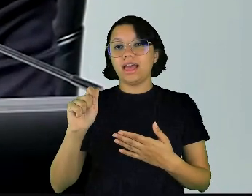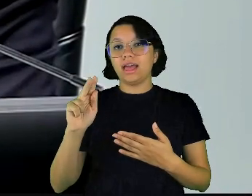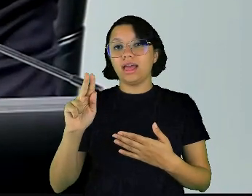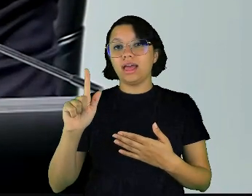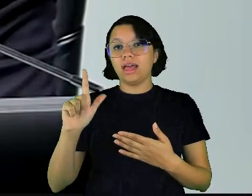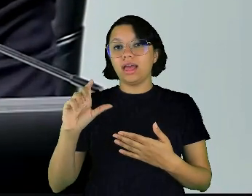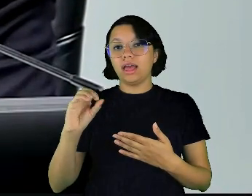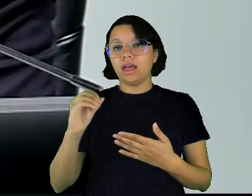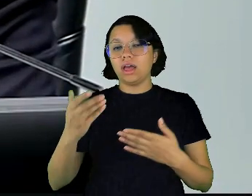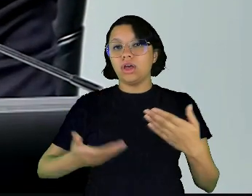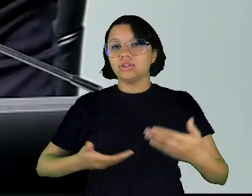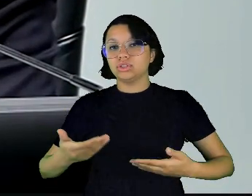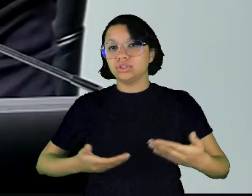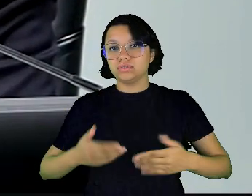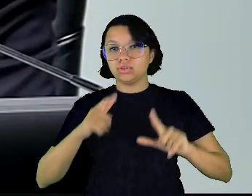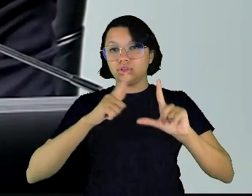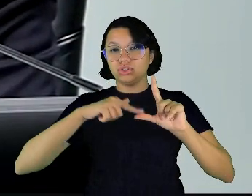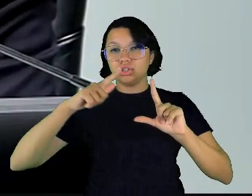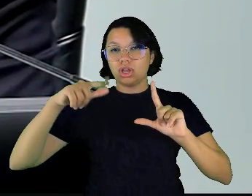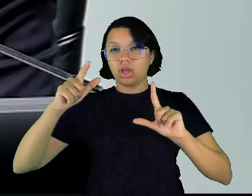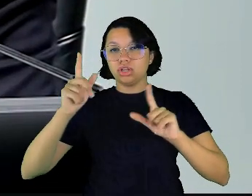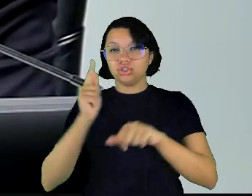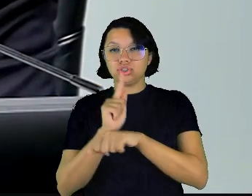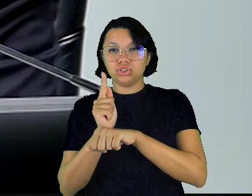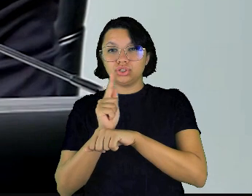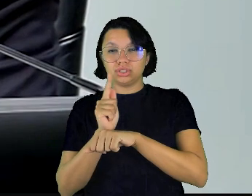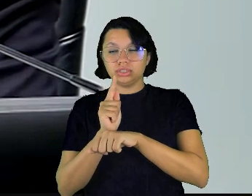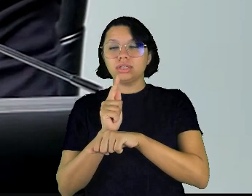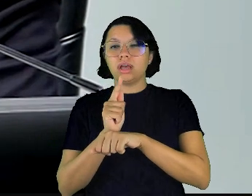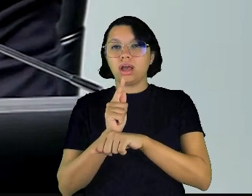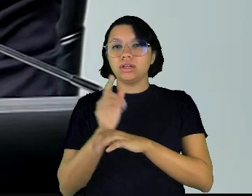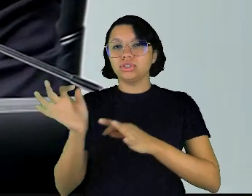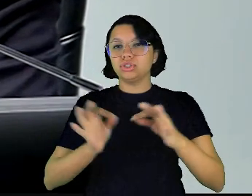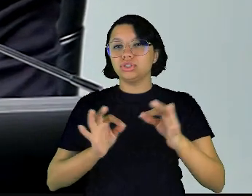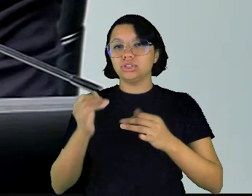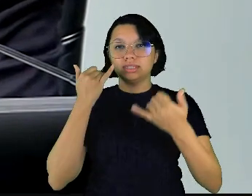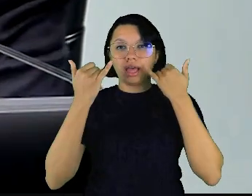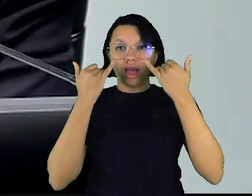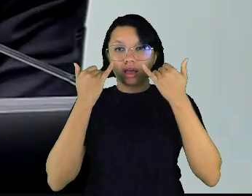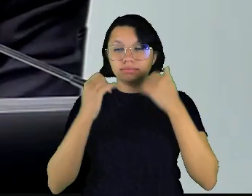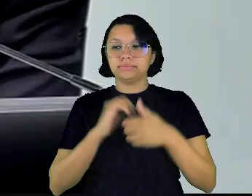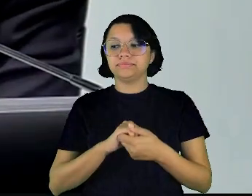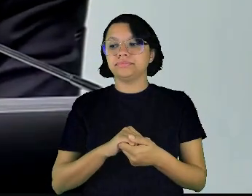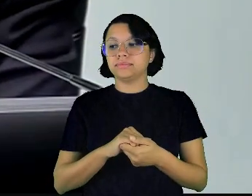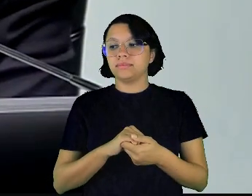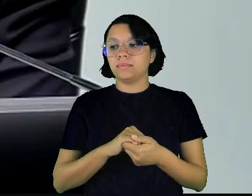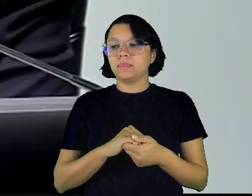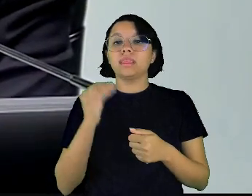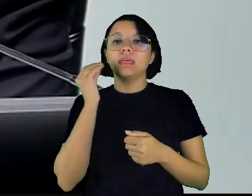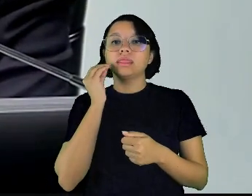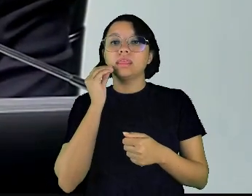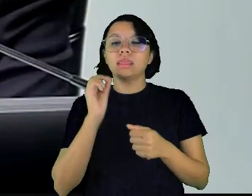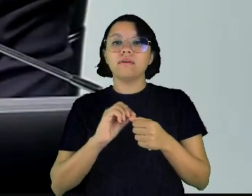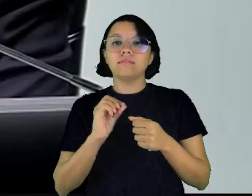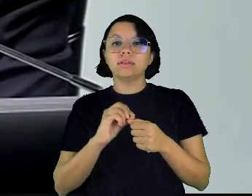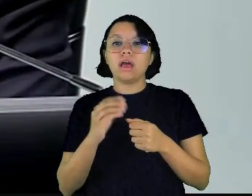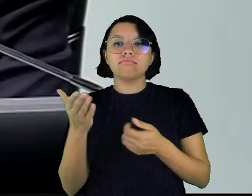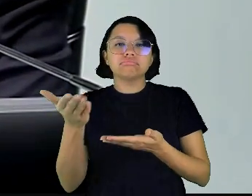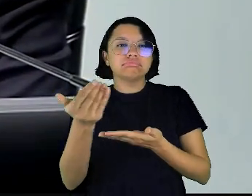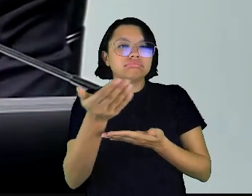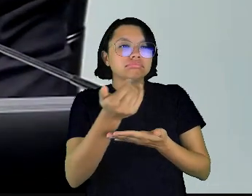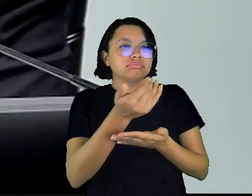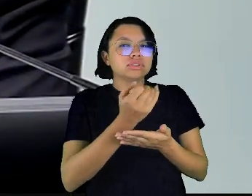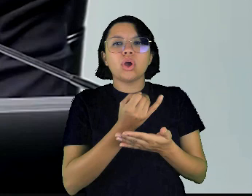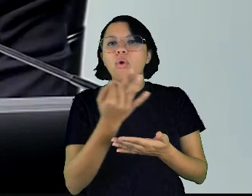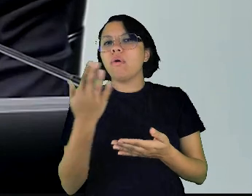lá da Divisão de Estatística e Gerenciamento de Dados Estratégicos aqui do Tribunal, para tentar fazer um levantamento de quantas ações